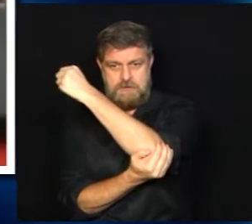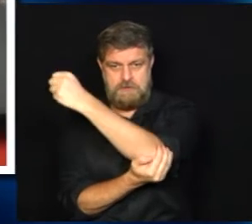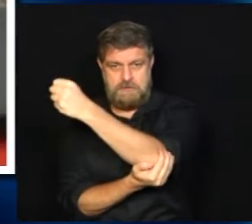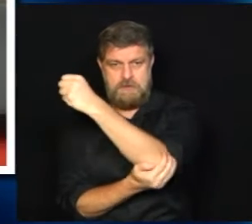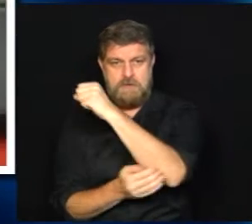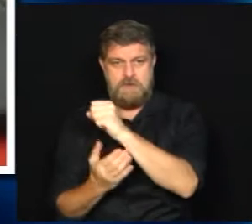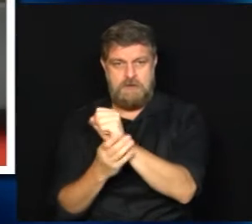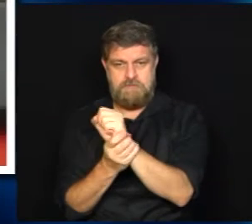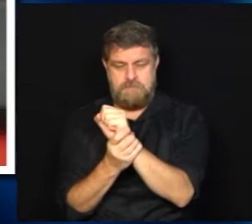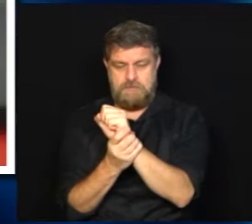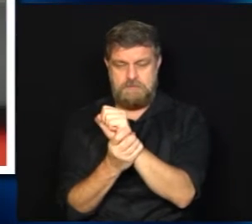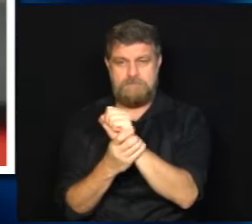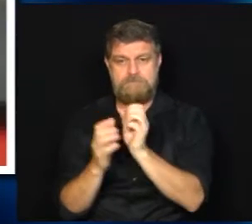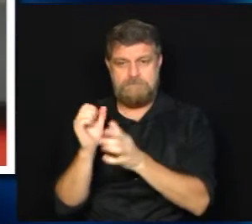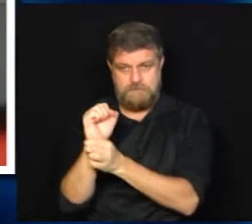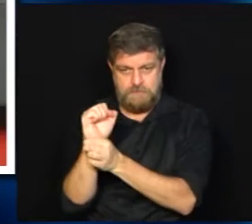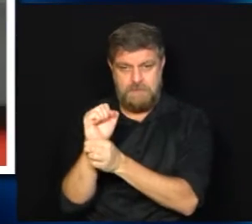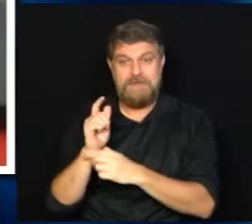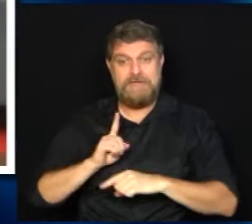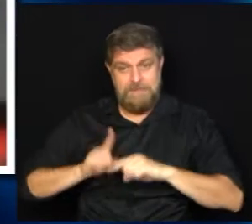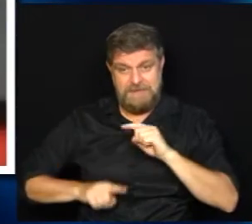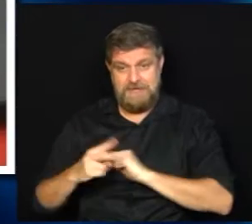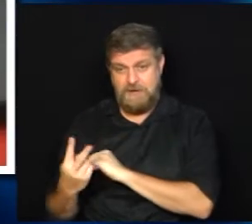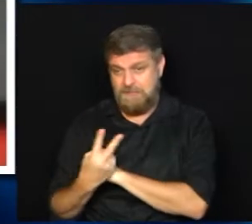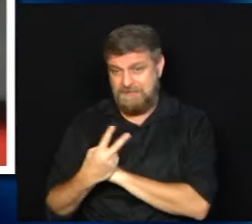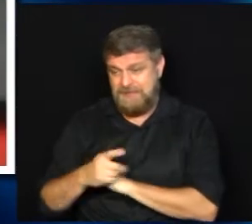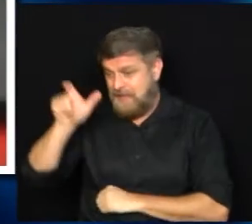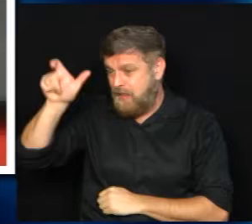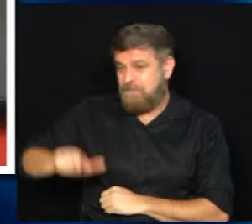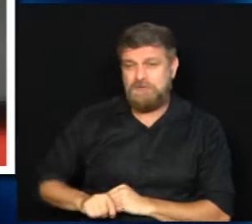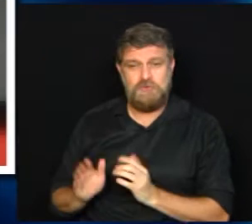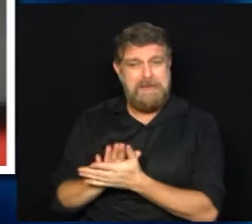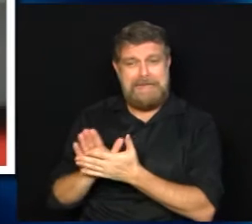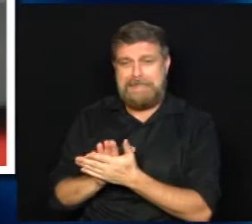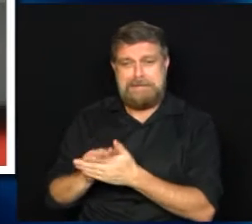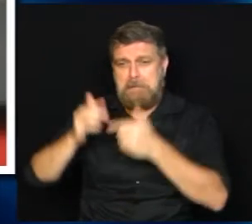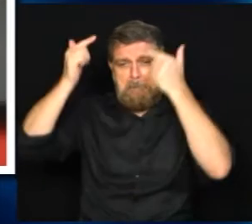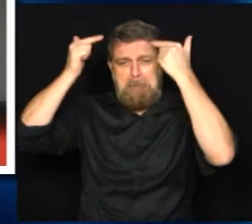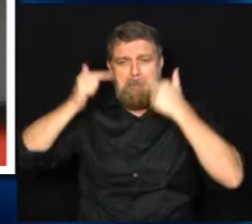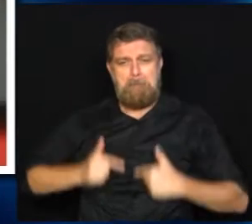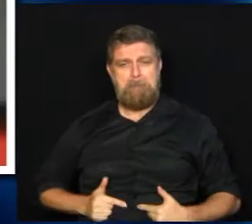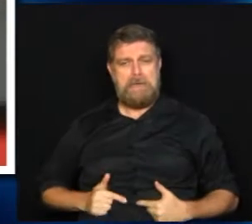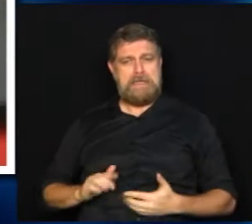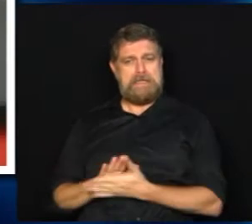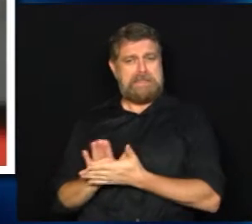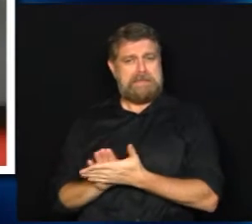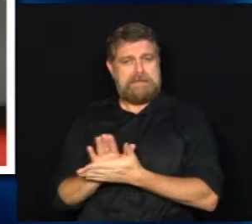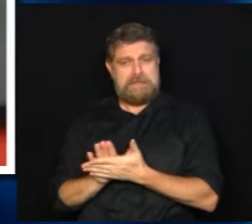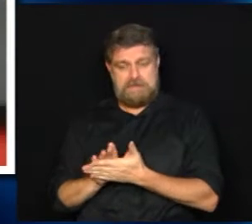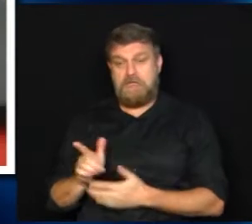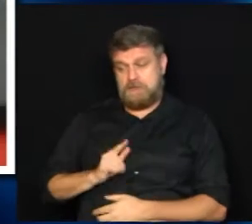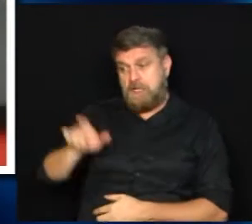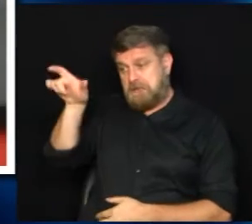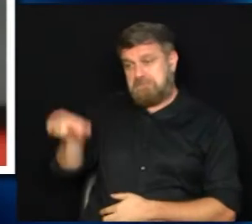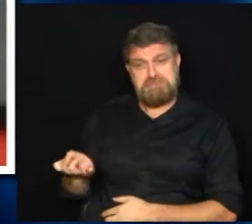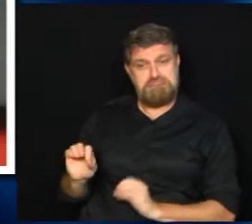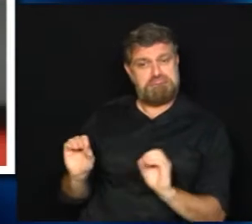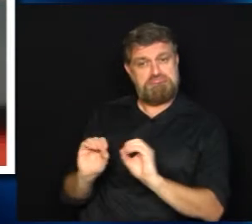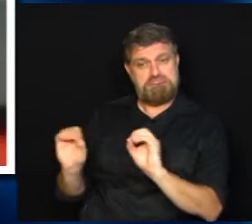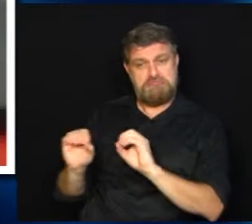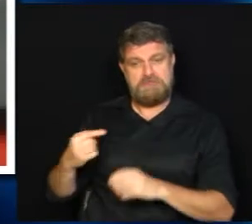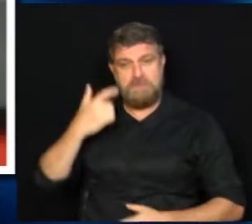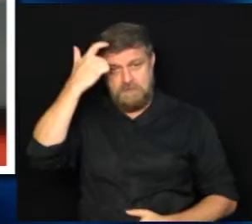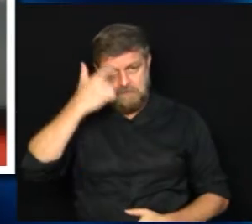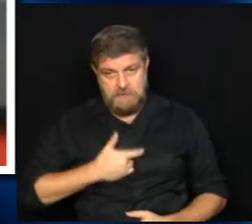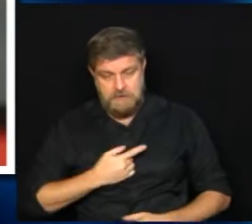punhos. Só que tem atleta que não usa nada, porque se sente confortável sem usar nada, se sente bem sem usar nada. Em competição